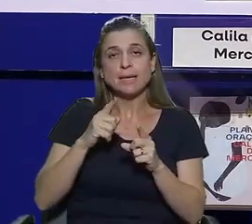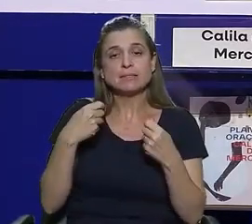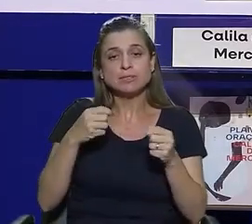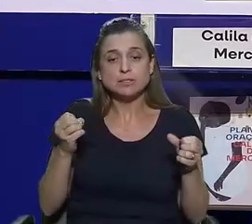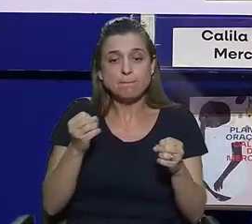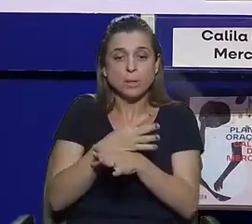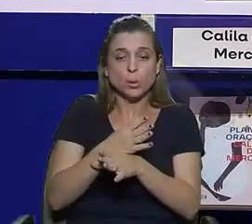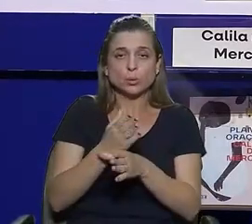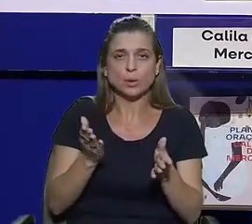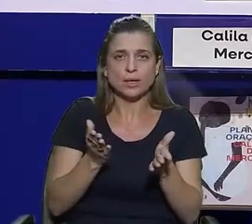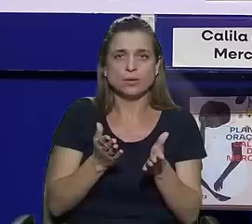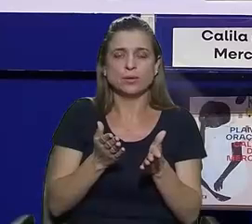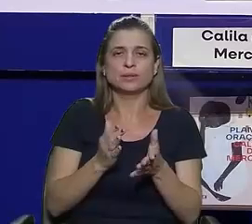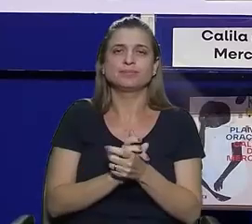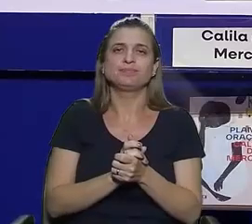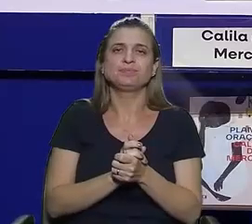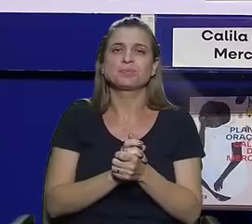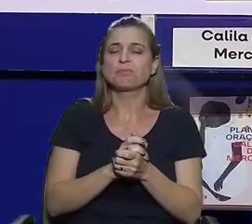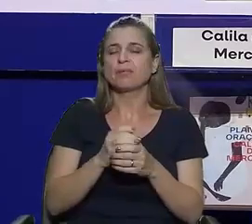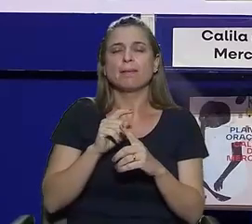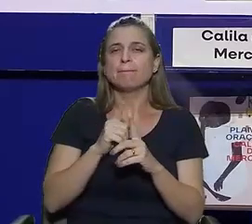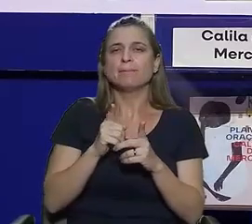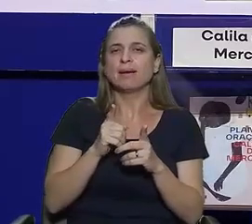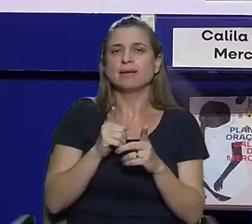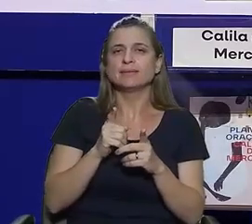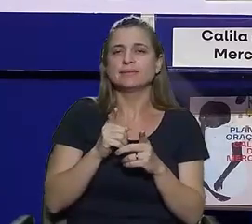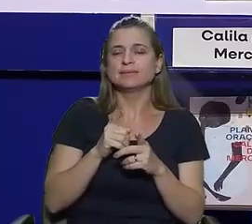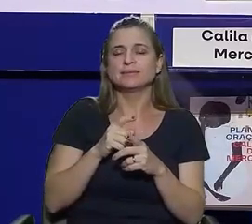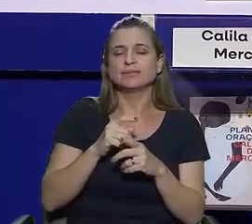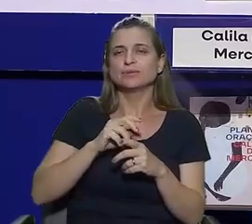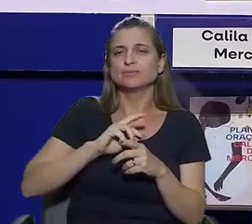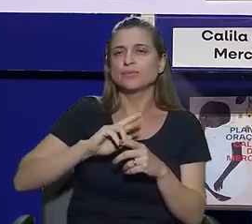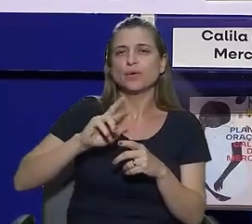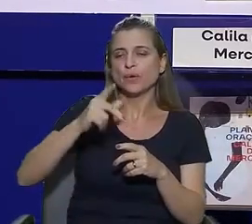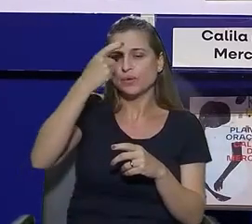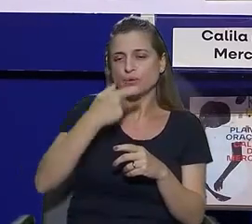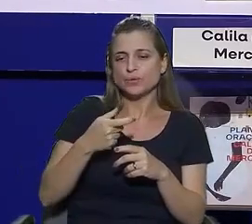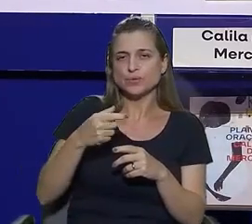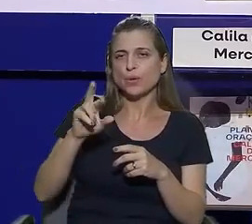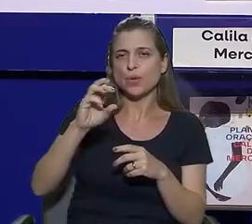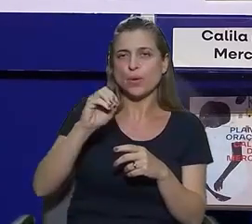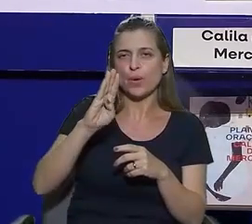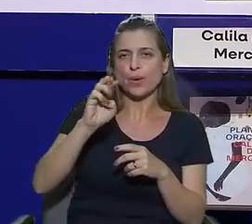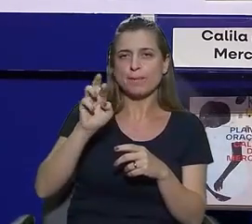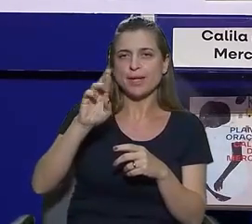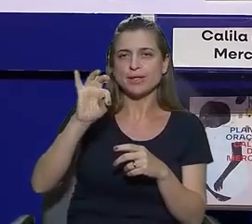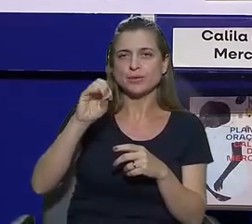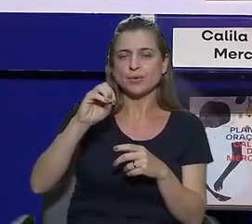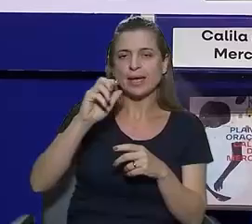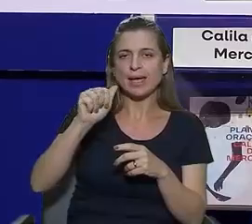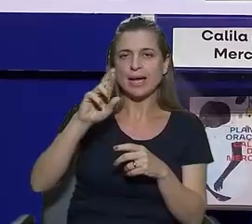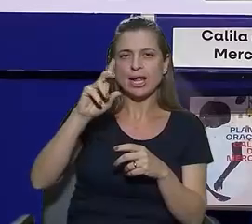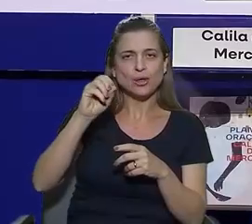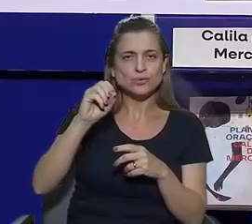Livro novo, não, pelo amor de Deus, eu não sou Roberto Carlos, não tenho para dizer nada todo ano, não. Nem ele, nem Roberto Carlos está dizendo todo